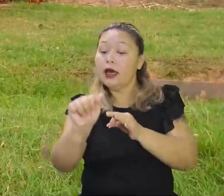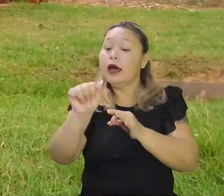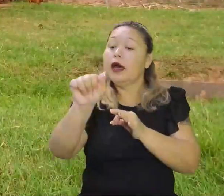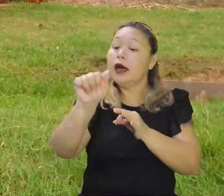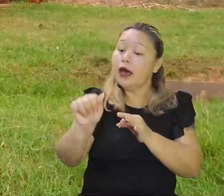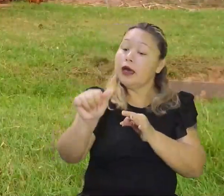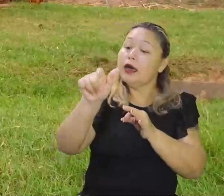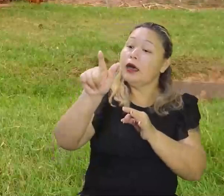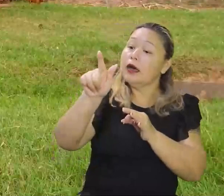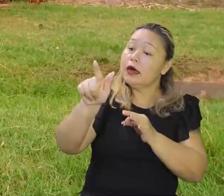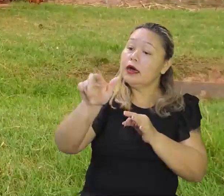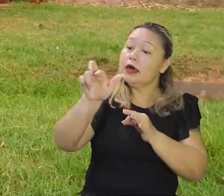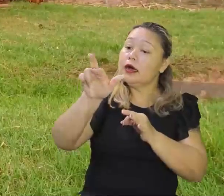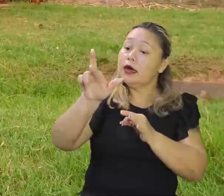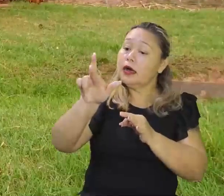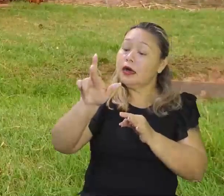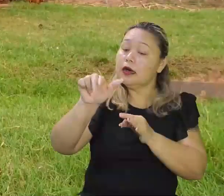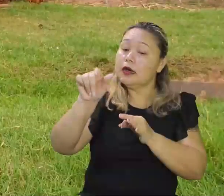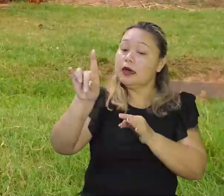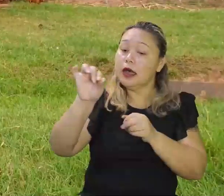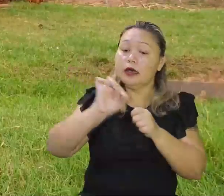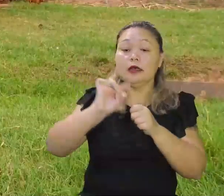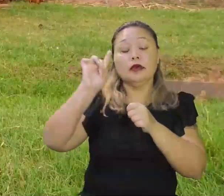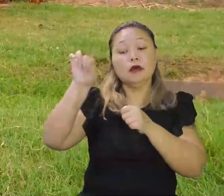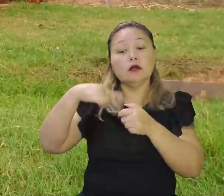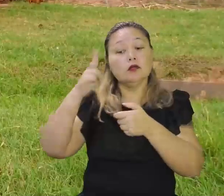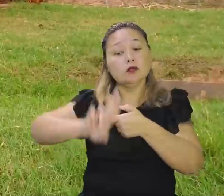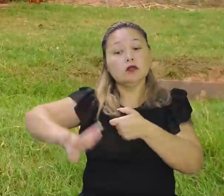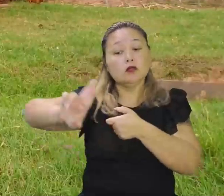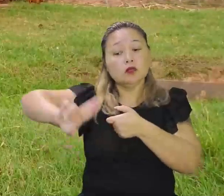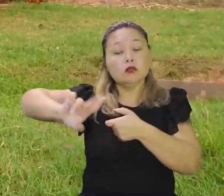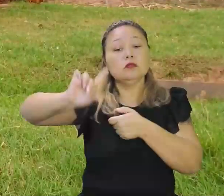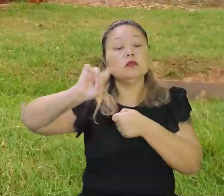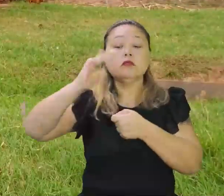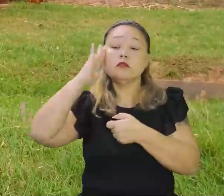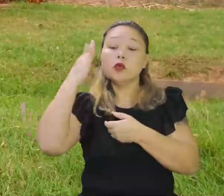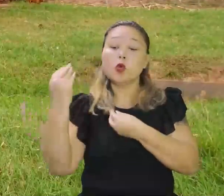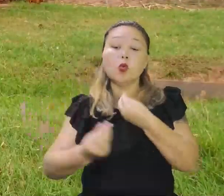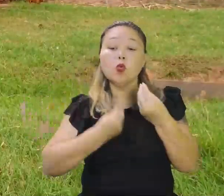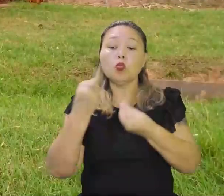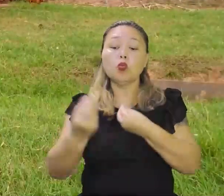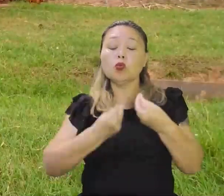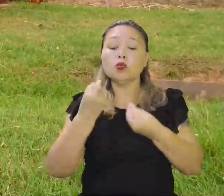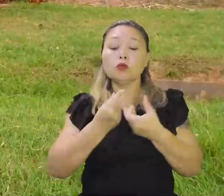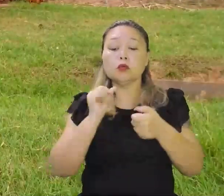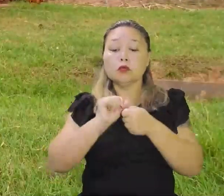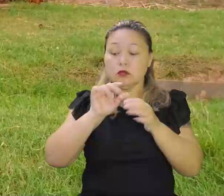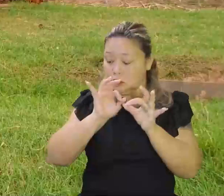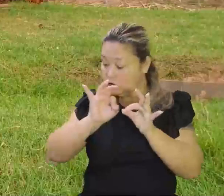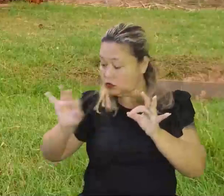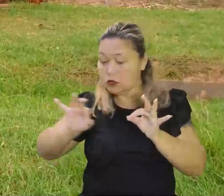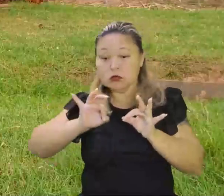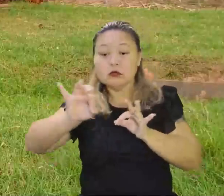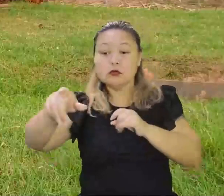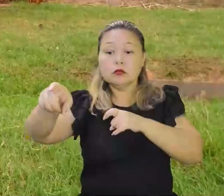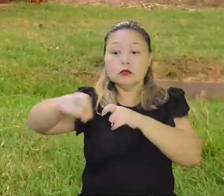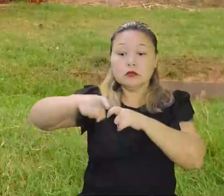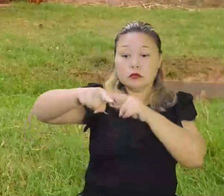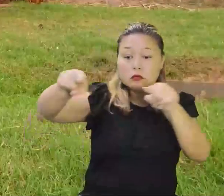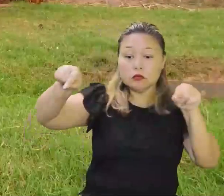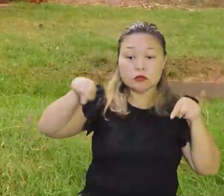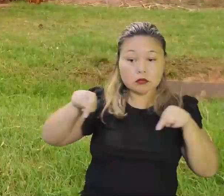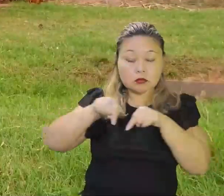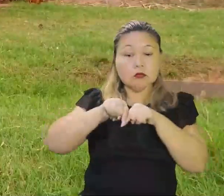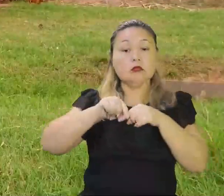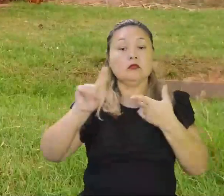um não é, para outro é, todo mundo usa. Então vamos hoje entender como que funciona essa questão dessas medidas agrárias, que tanto se fala aí, né,